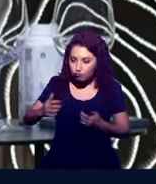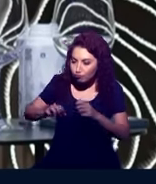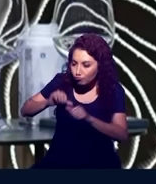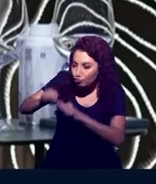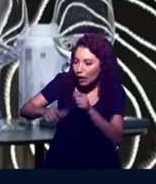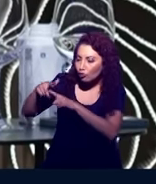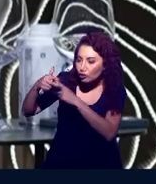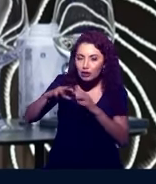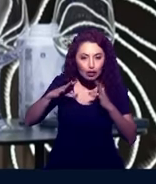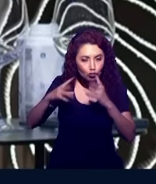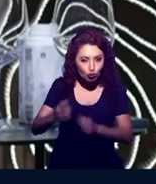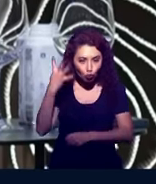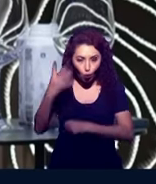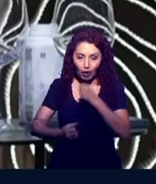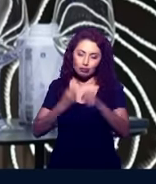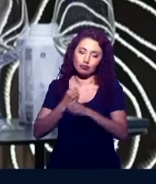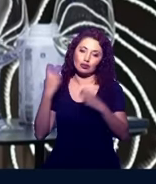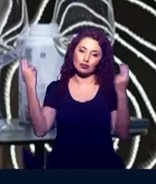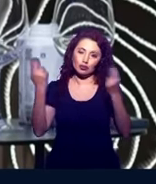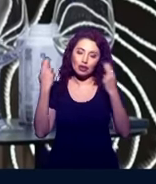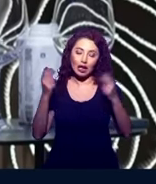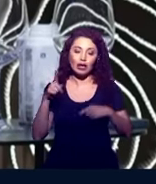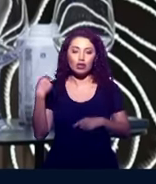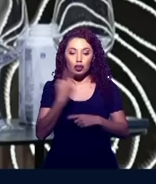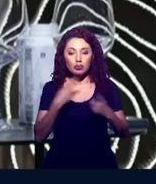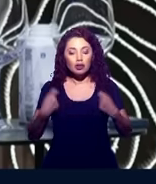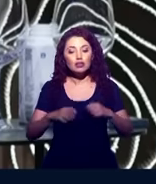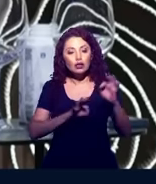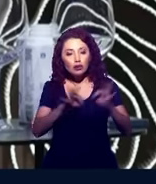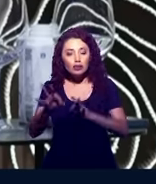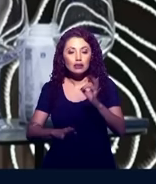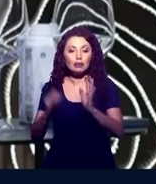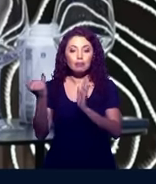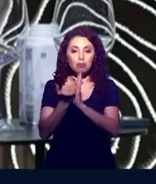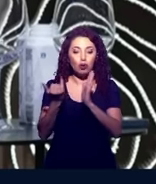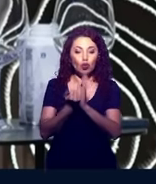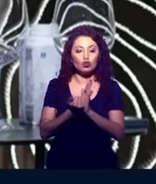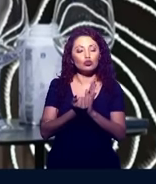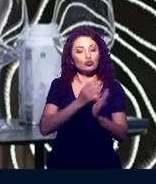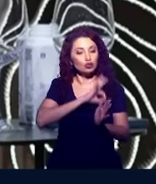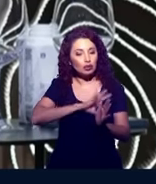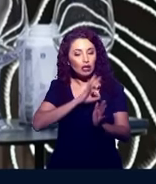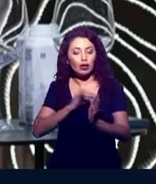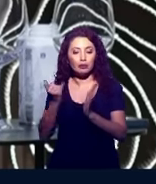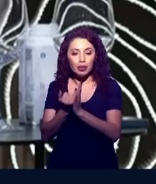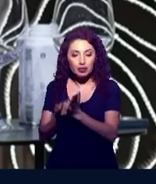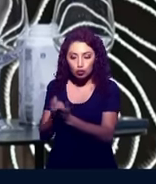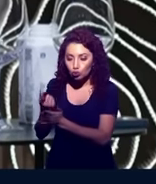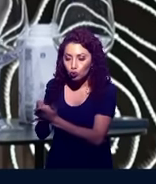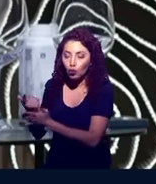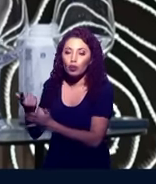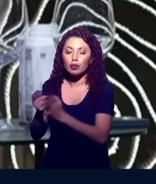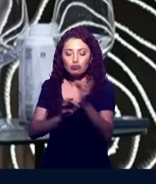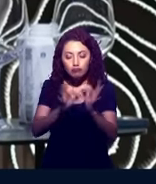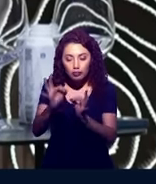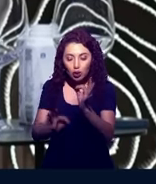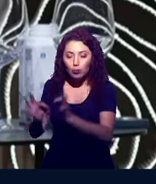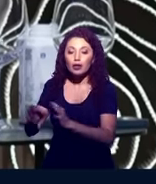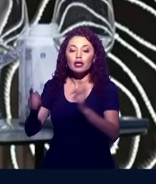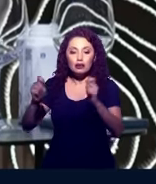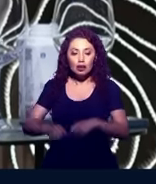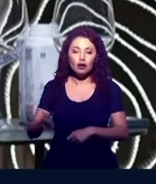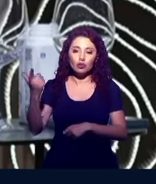Devíamos recalibrar imposto sobre renda e imposto sobre consumo para tornar o nosso sistema mais justo mais